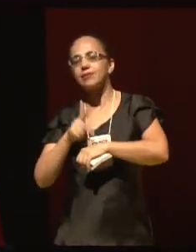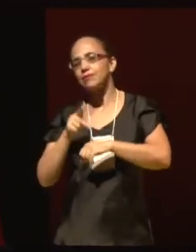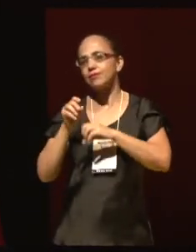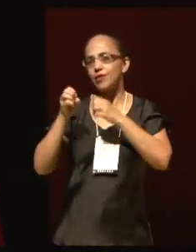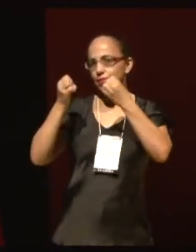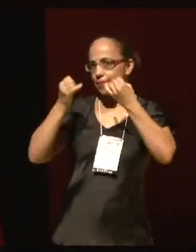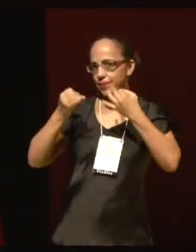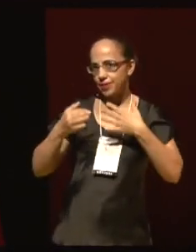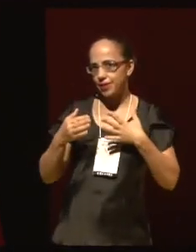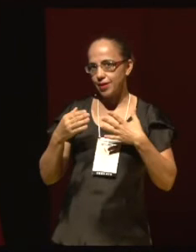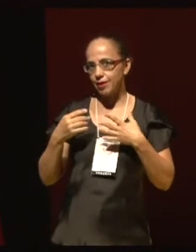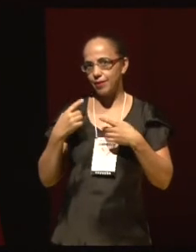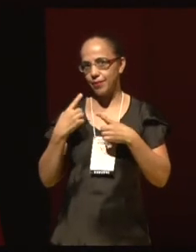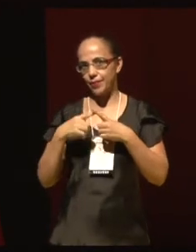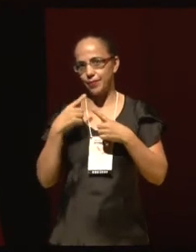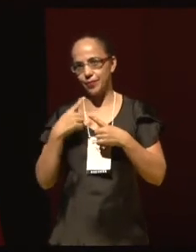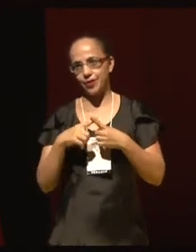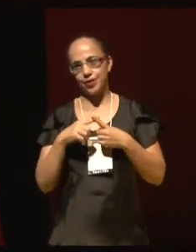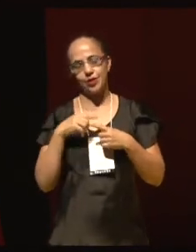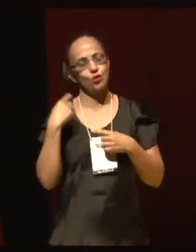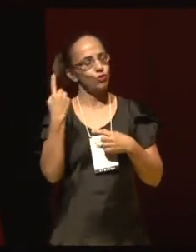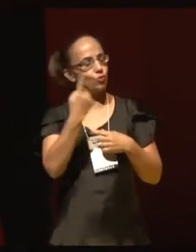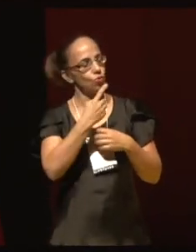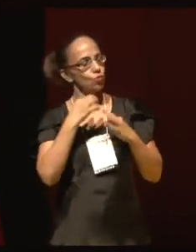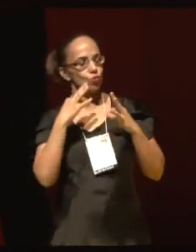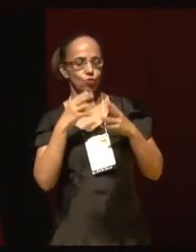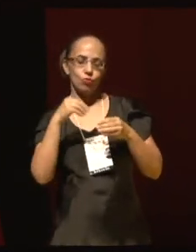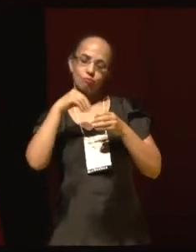que todos moramos dentro deste mundo.